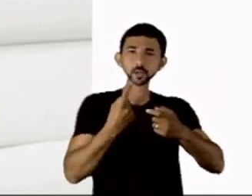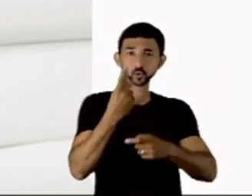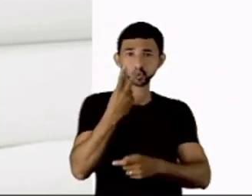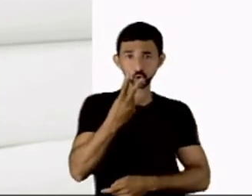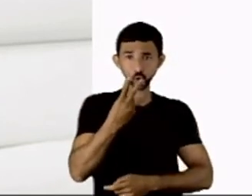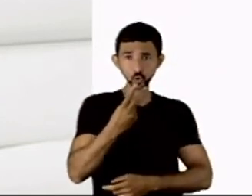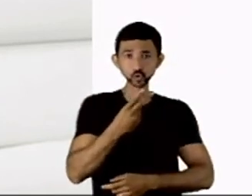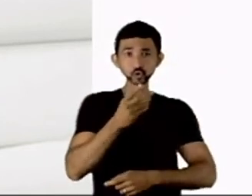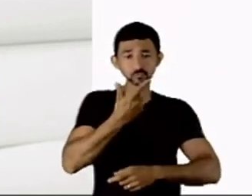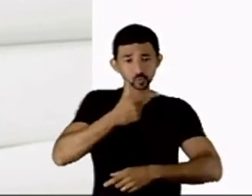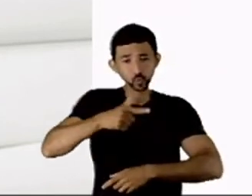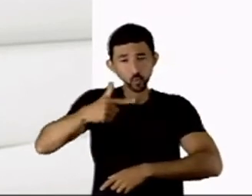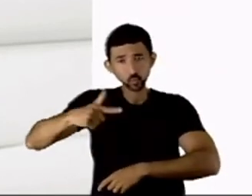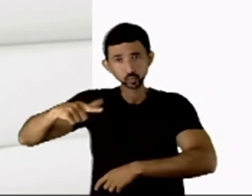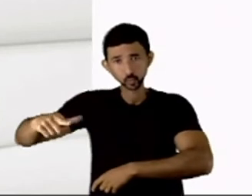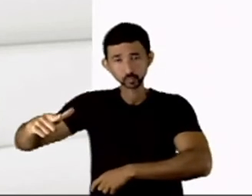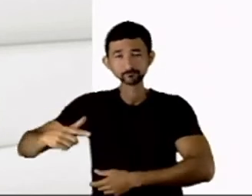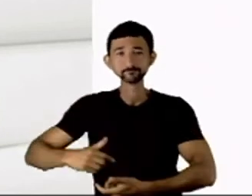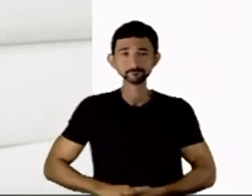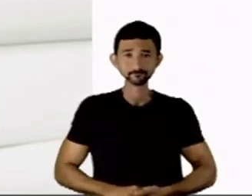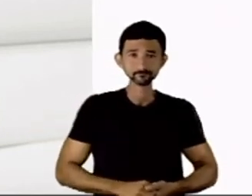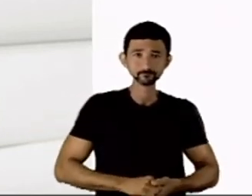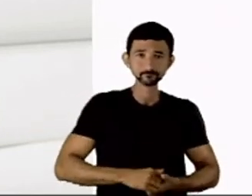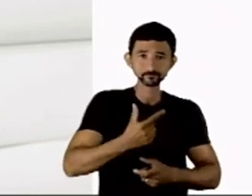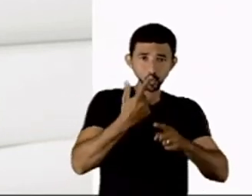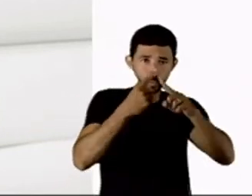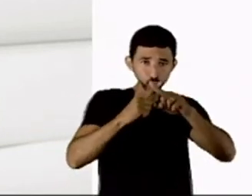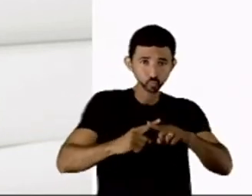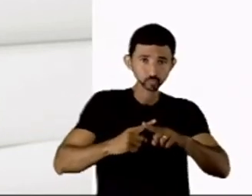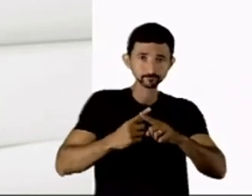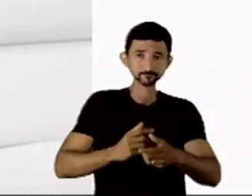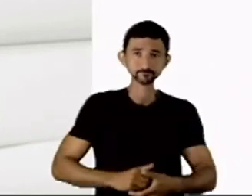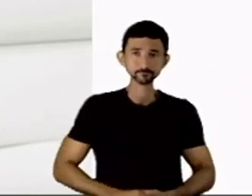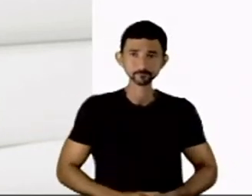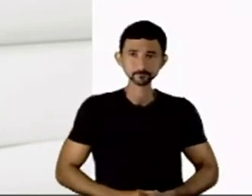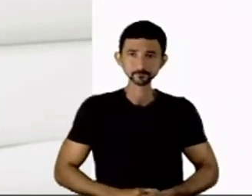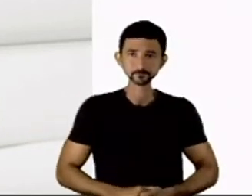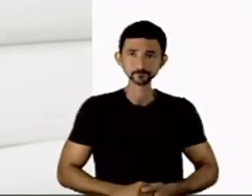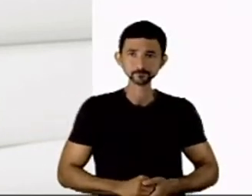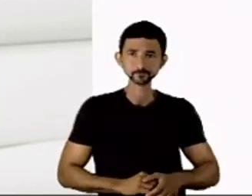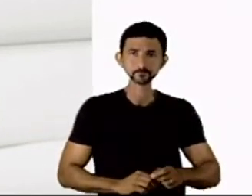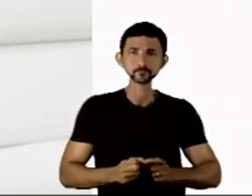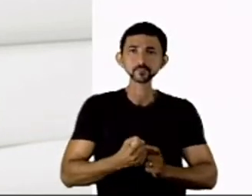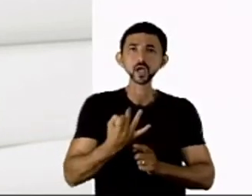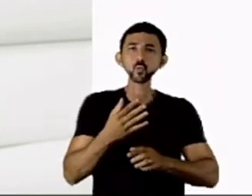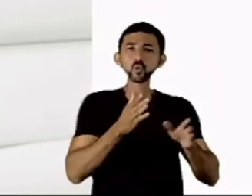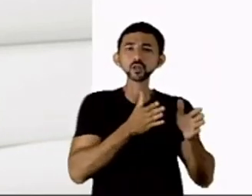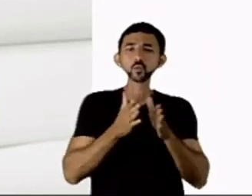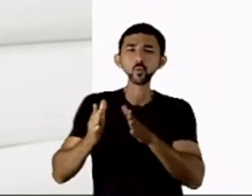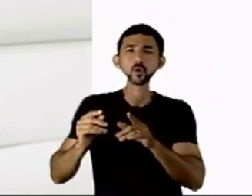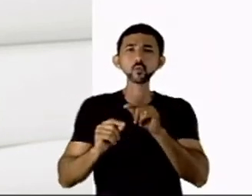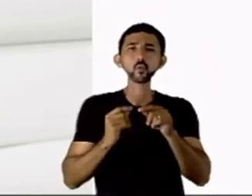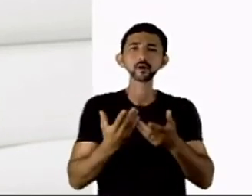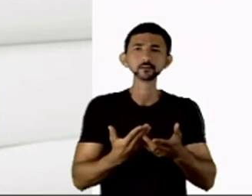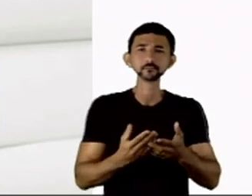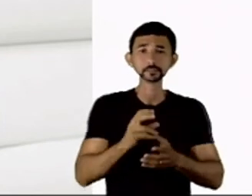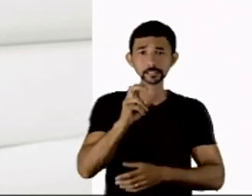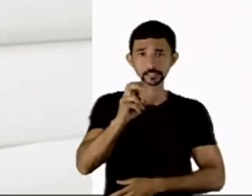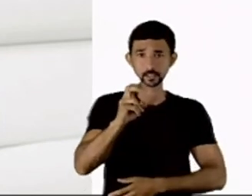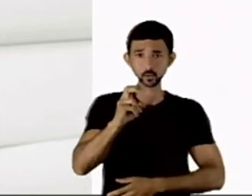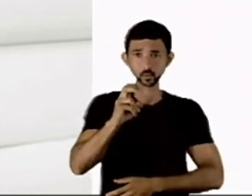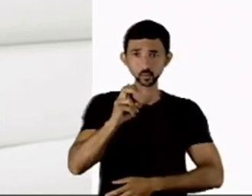o número que se repete, que se multiplica. Qual é o... Quantos fatores eu exponho aqui?